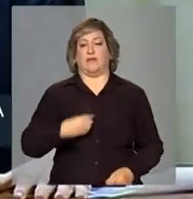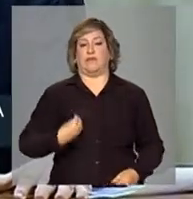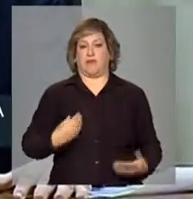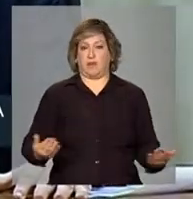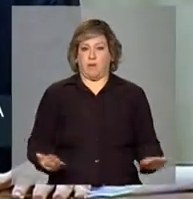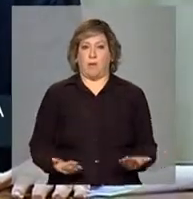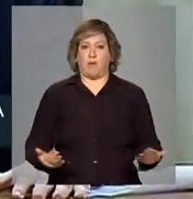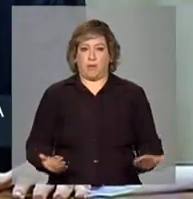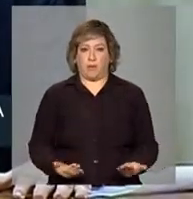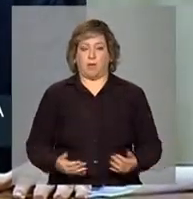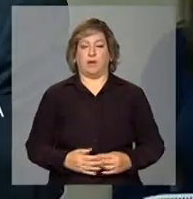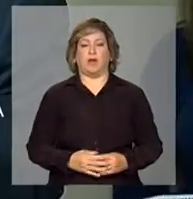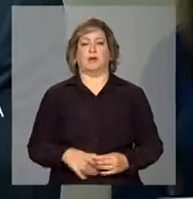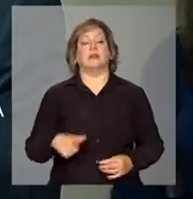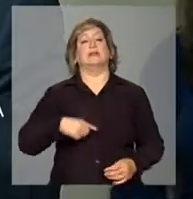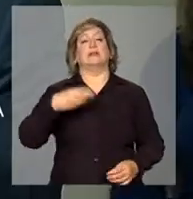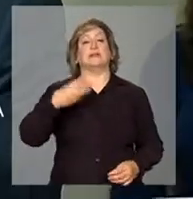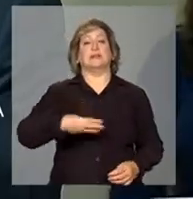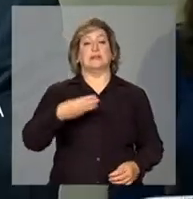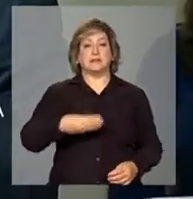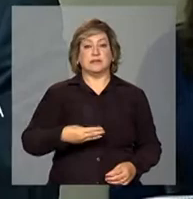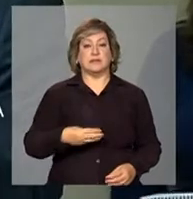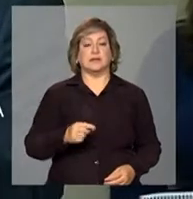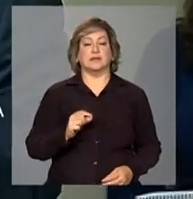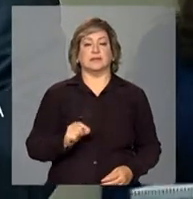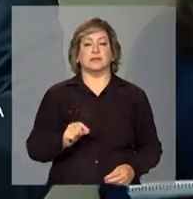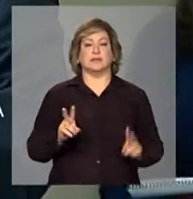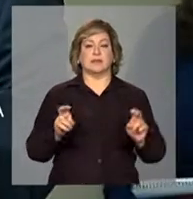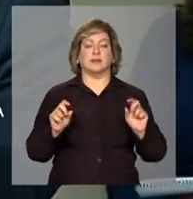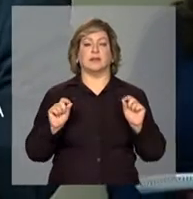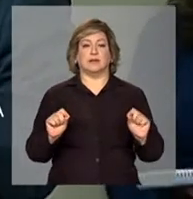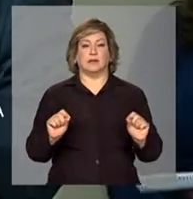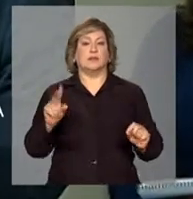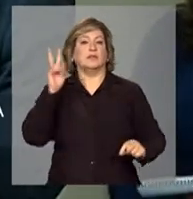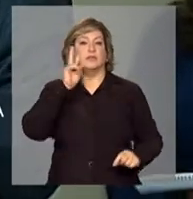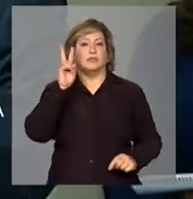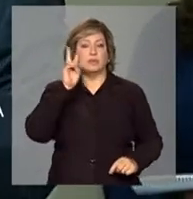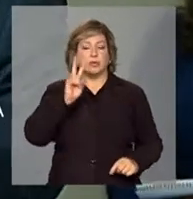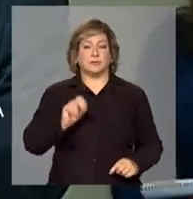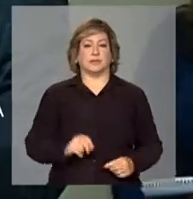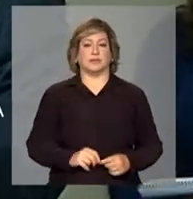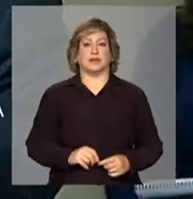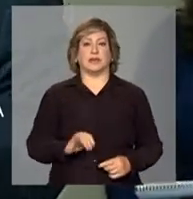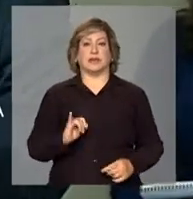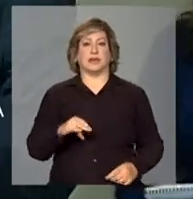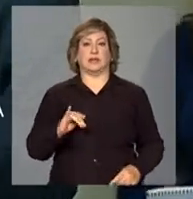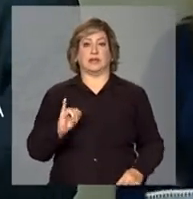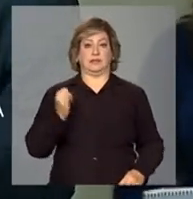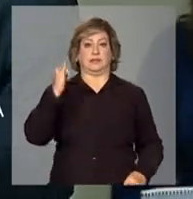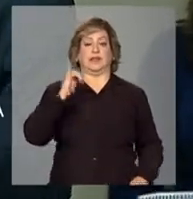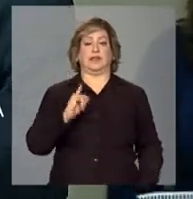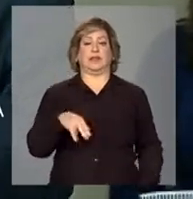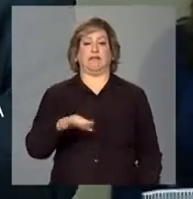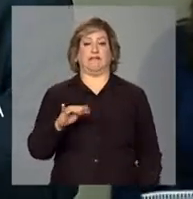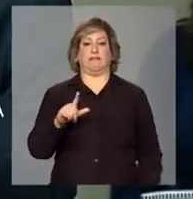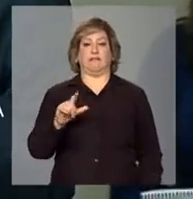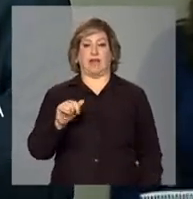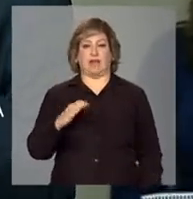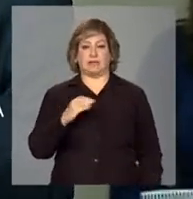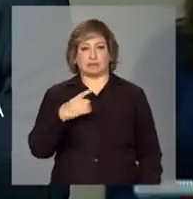a gente está vivendo agora e a terceira a terceira questão Ministro é sobre inflação a